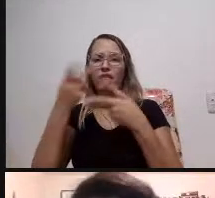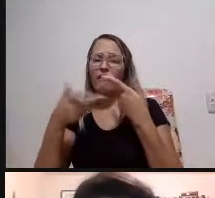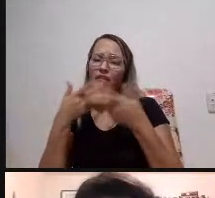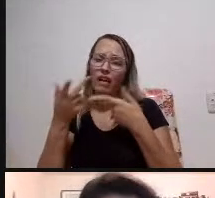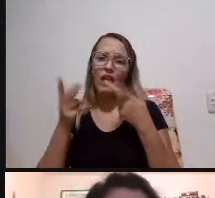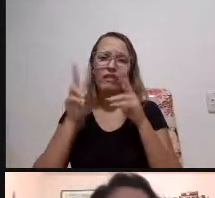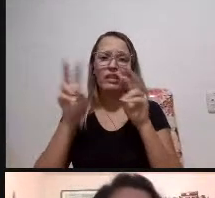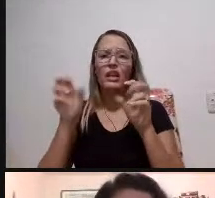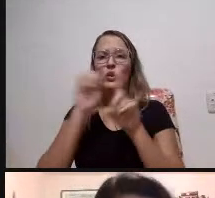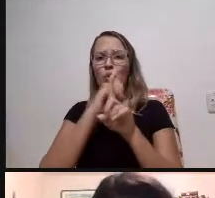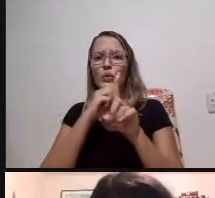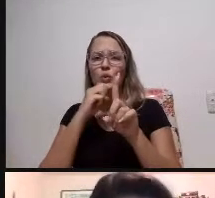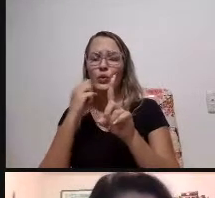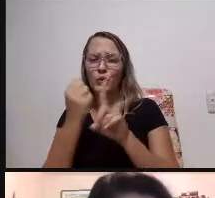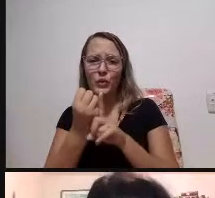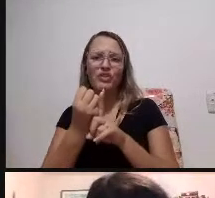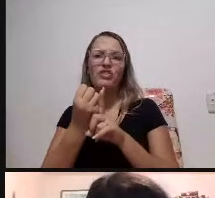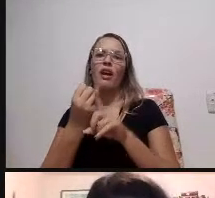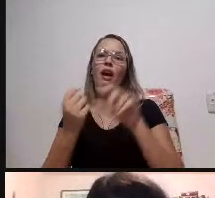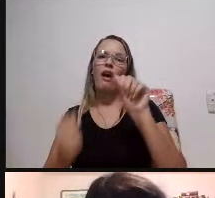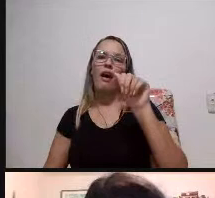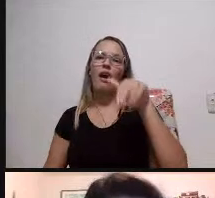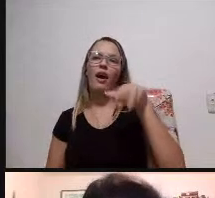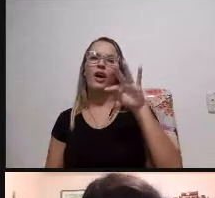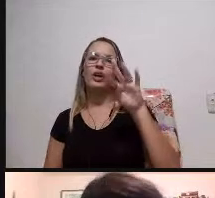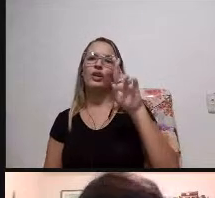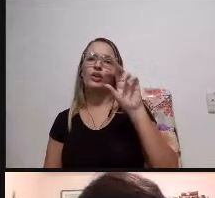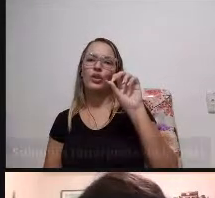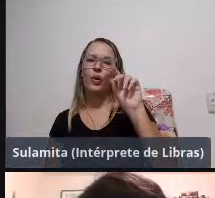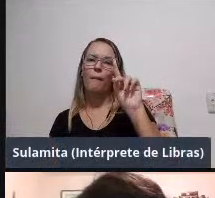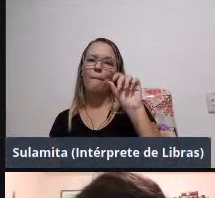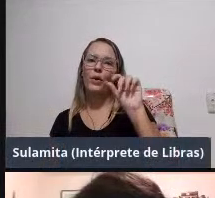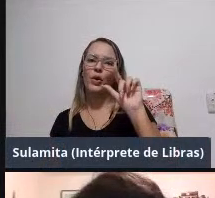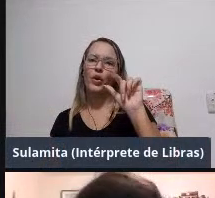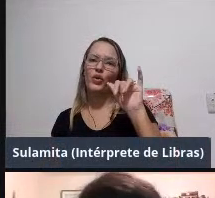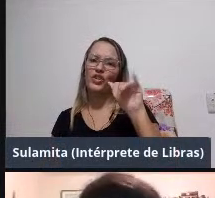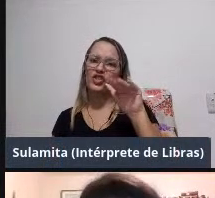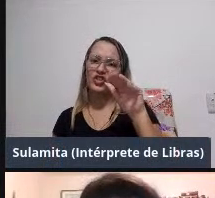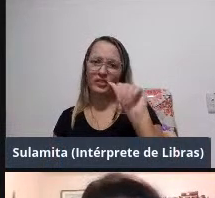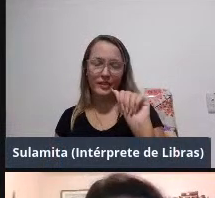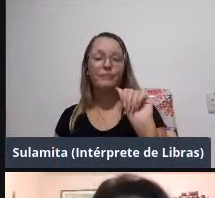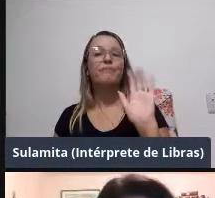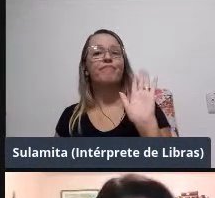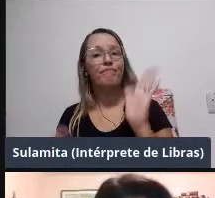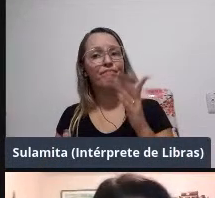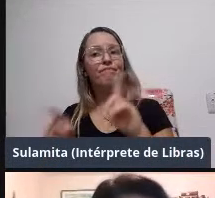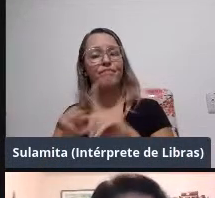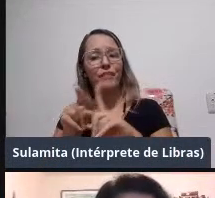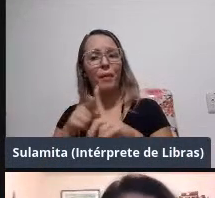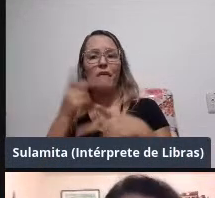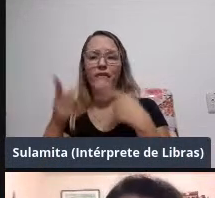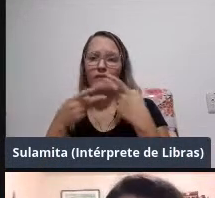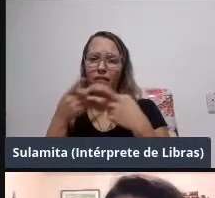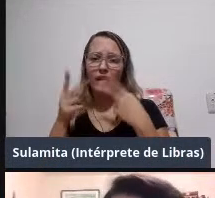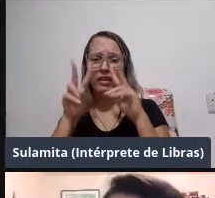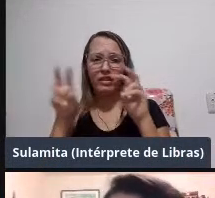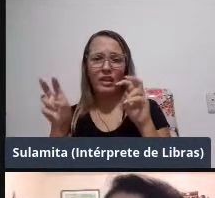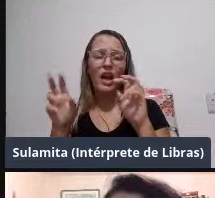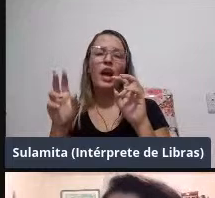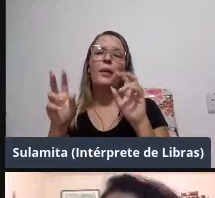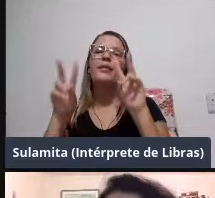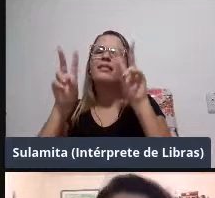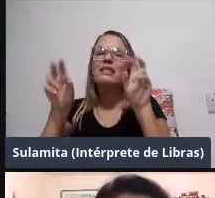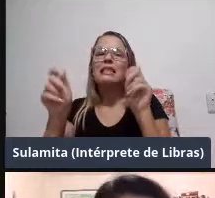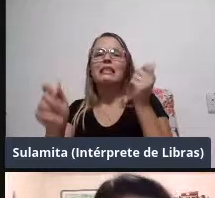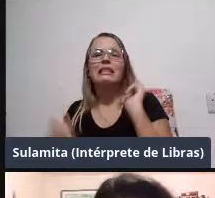parte da antropologia. Mesmo na história social, aos poucos essa temática da escravidão, né, da população